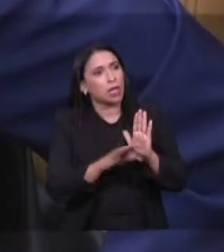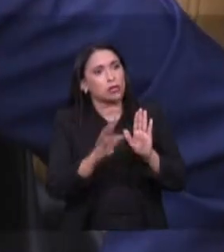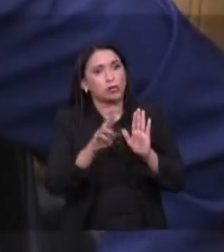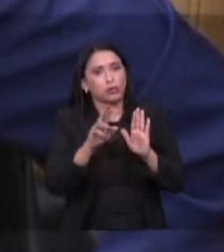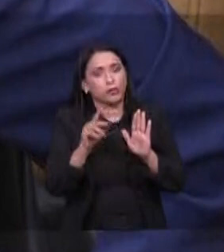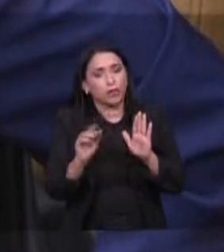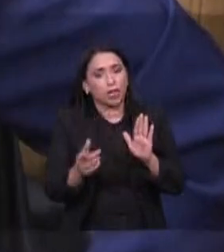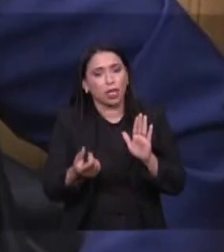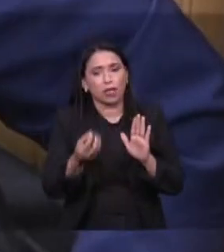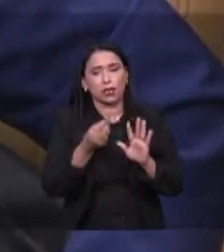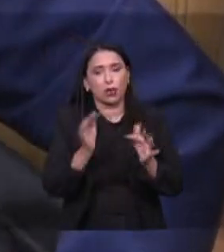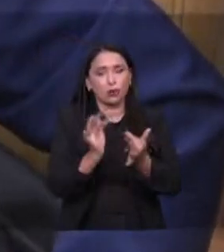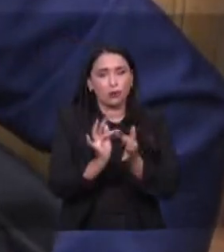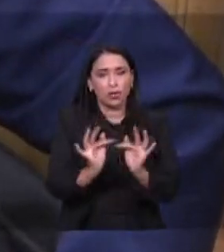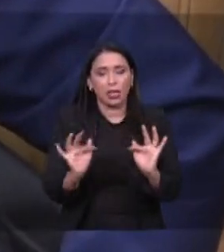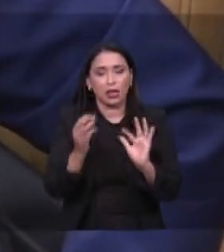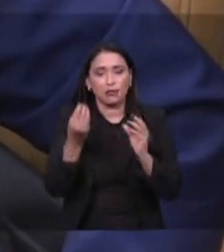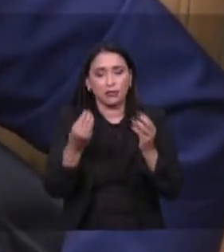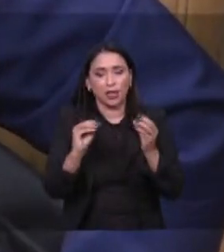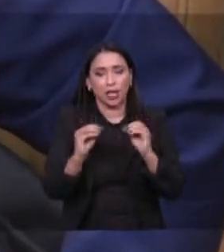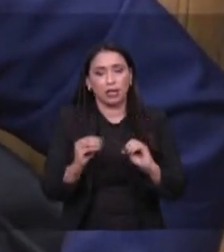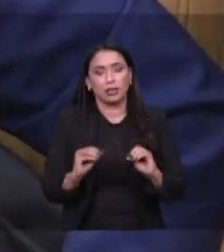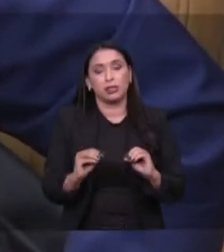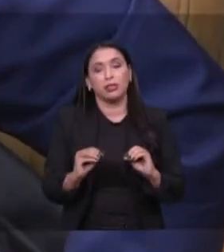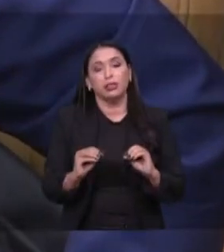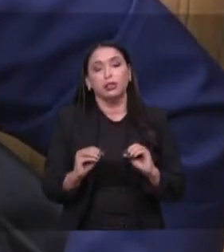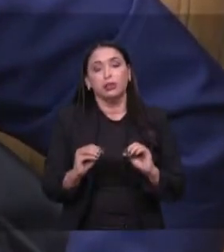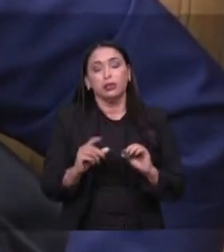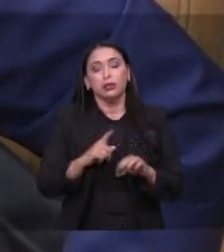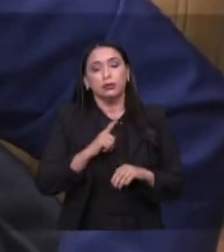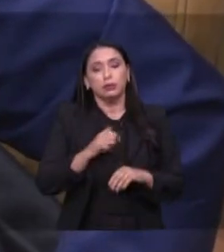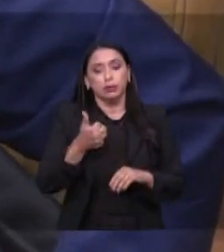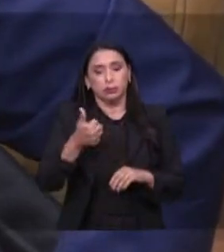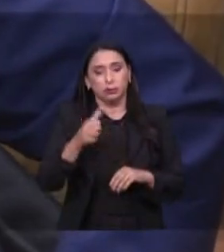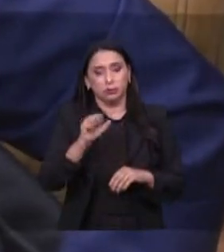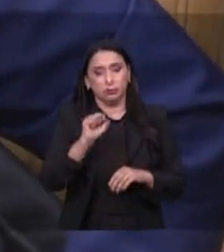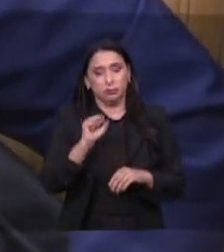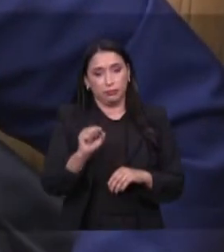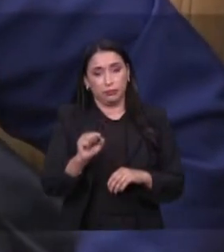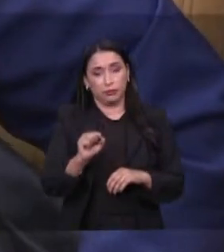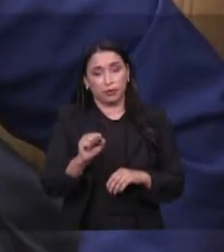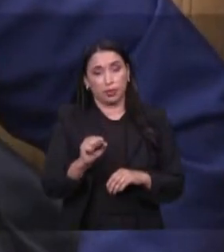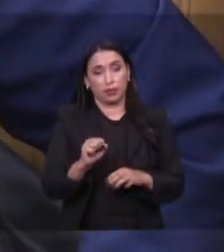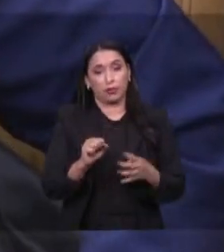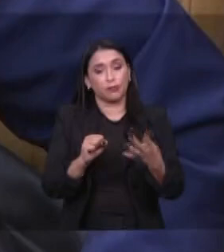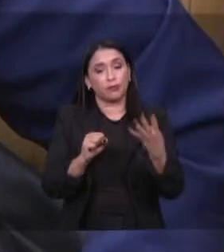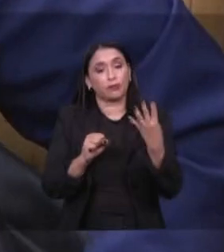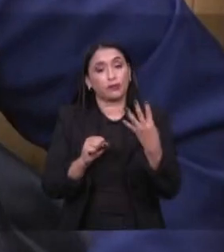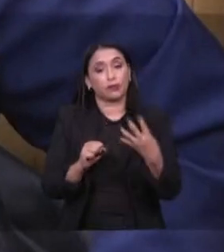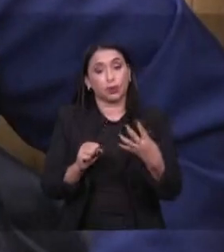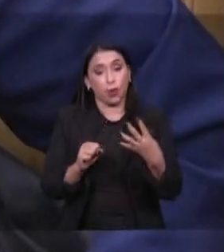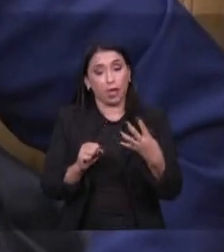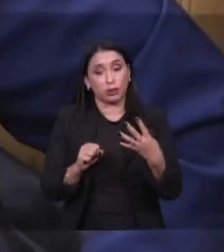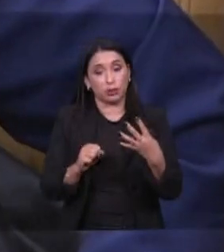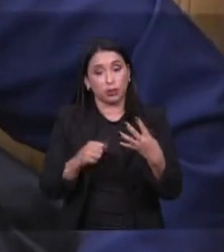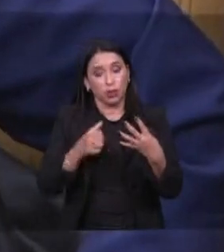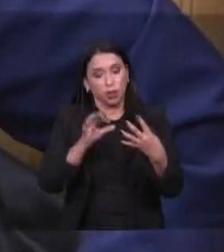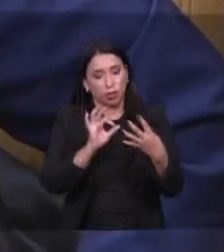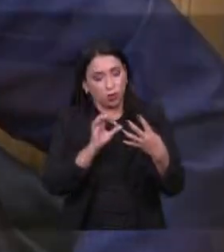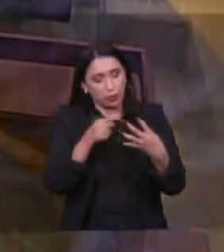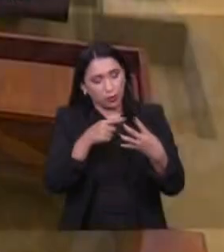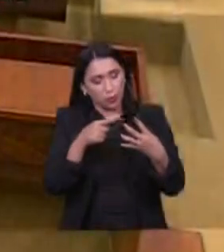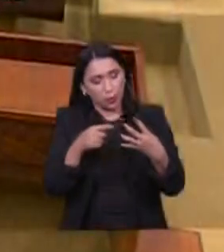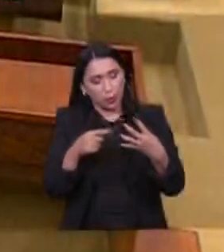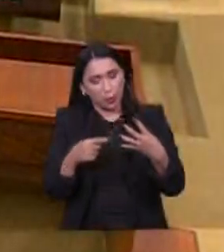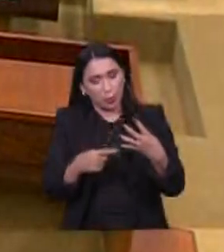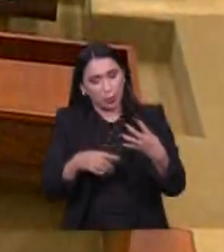redação ou de formatação de divergência. 18 divergências, sobraram 4, pelo que eu fui acompanhando aqui